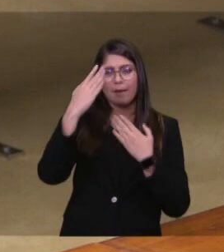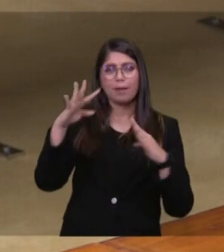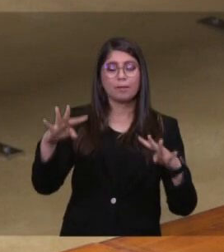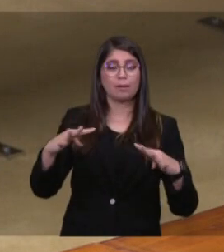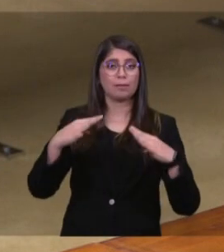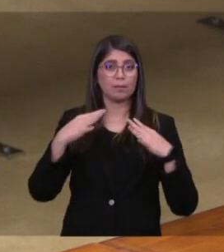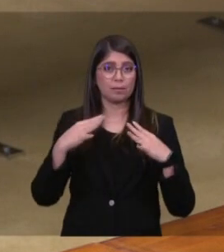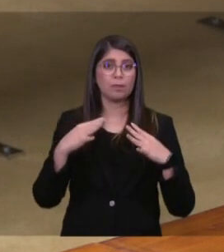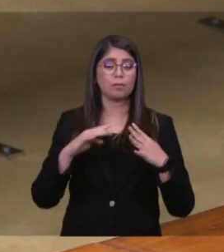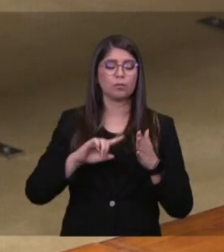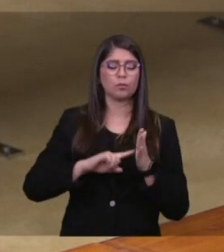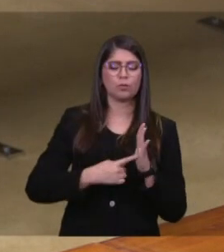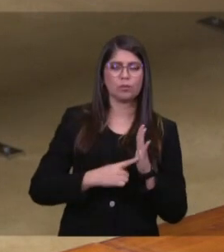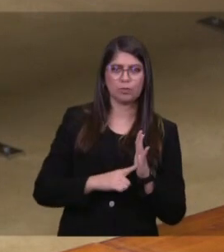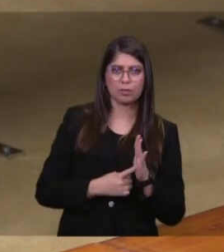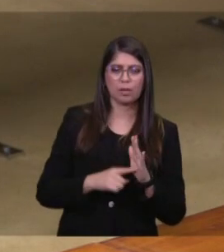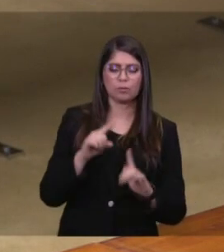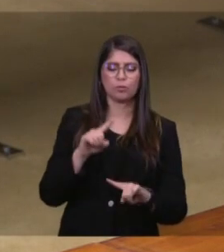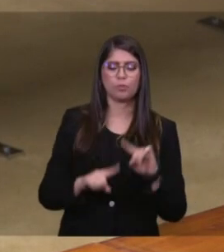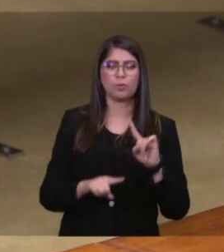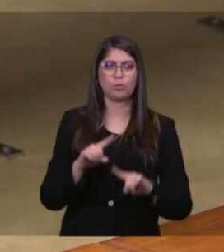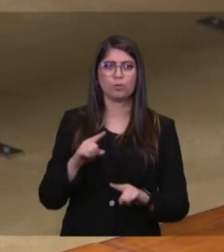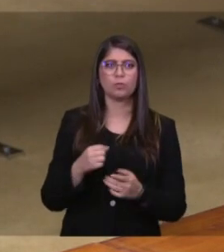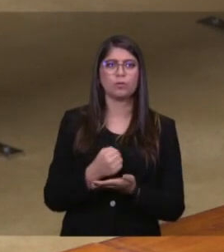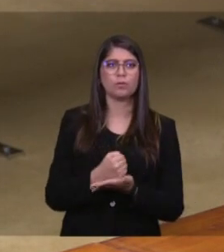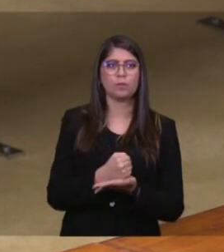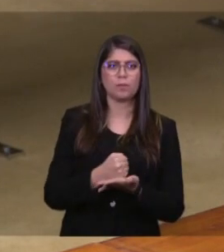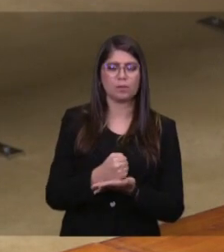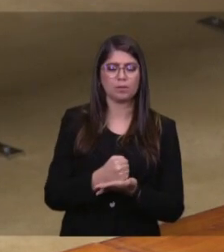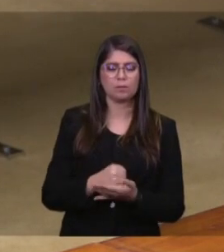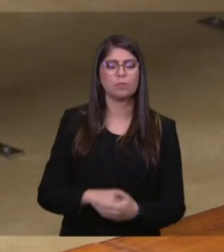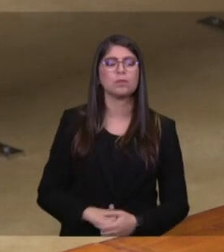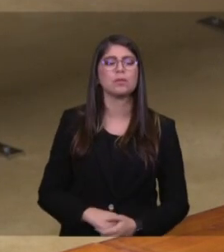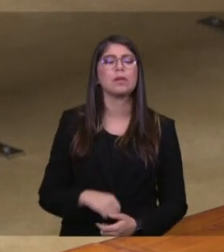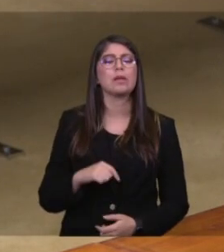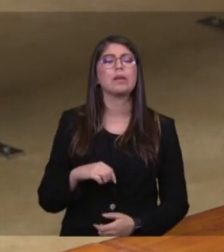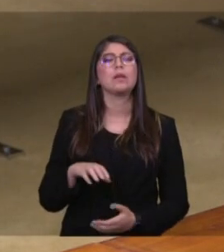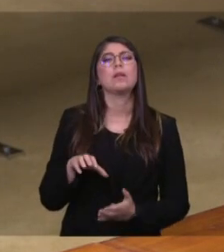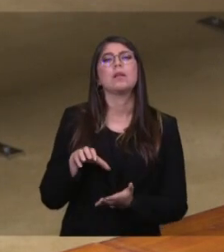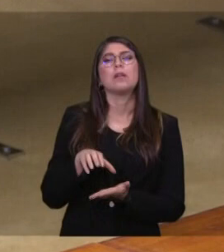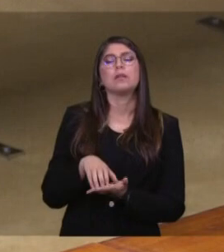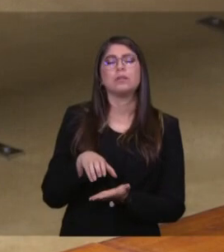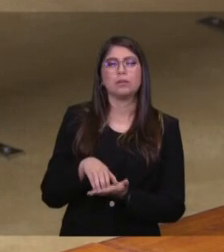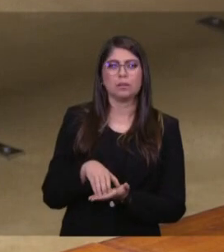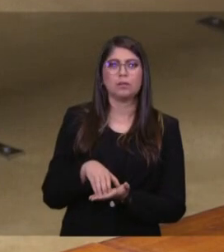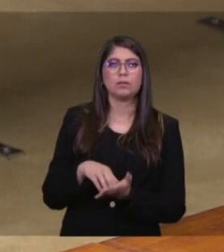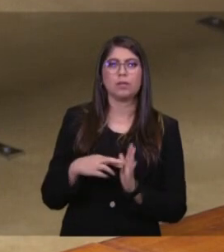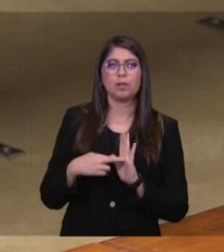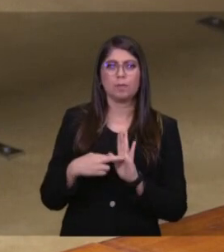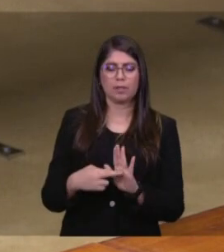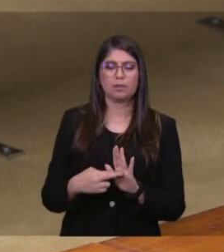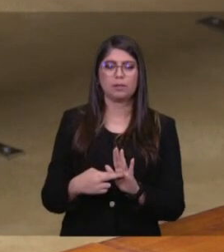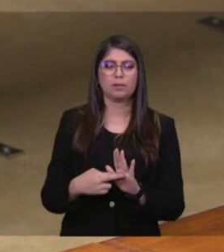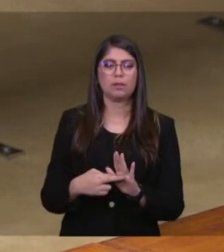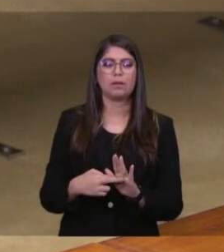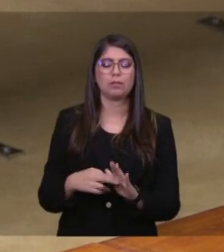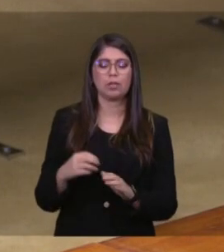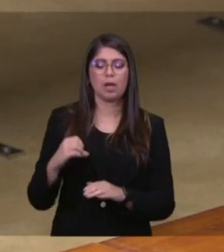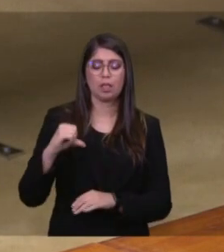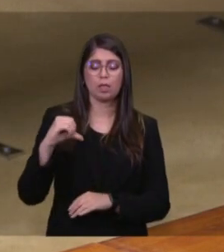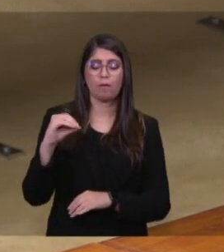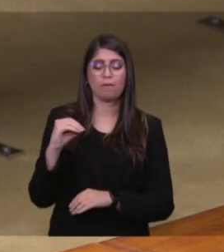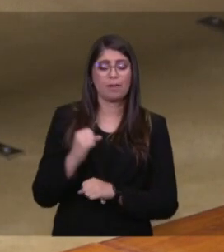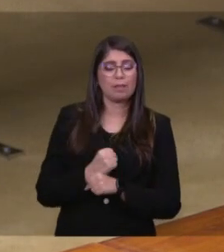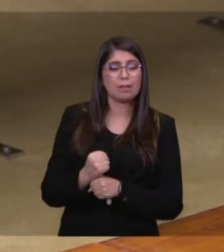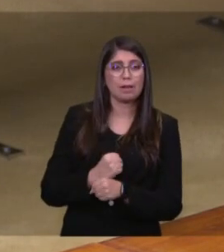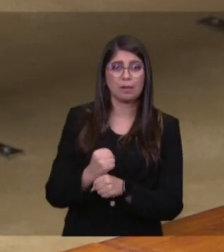Sindicato da Indústria dos Produtos Farmacêuticos, Sindusfarma, entidade representativa do setor de saúde brasileira há 90 anos,